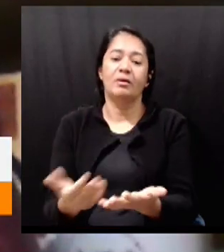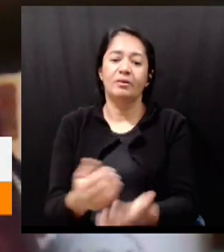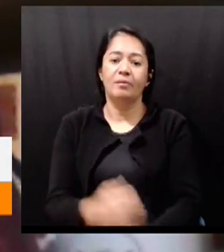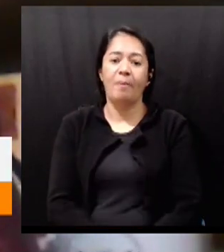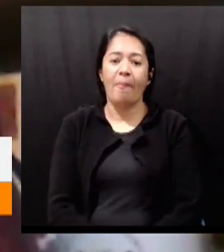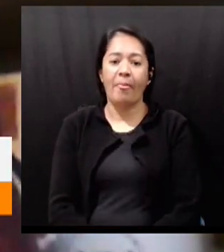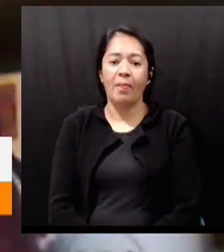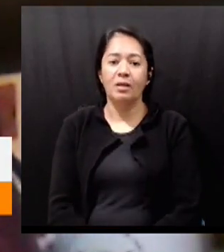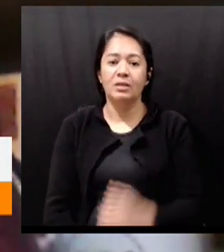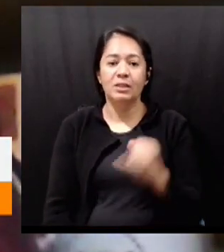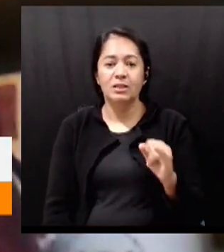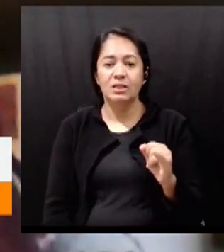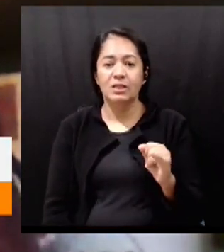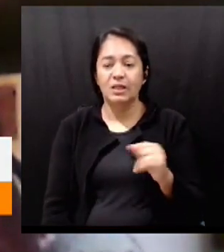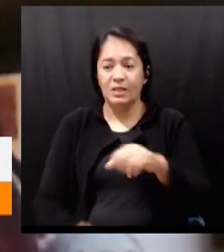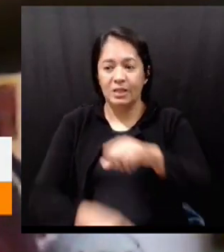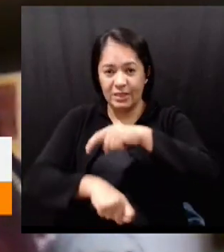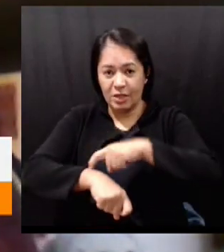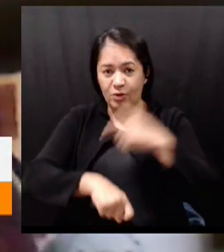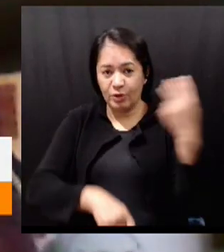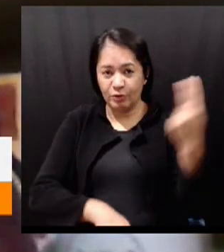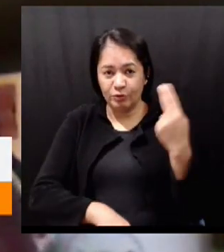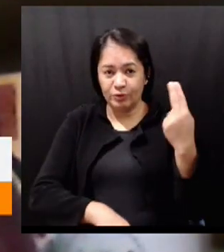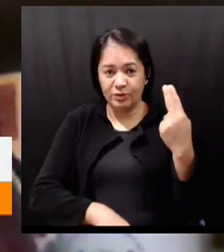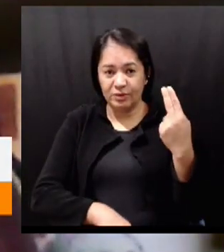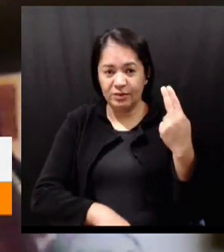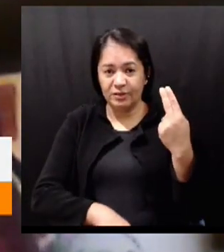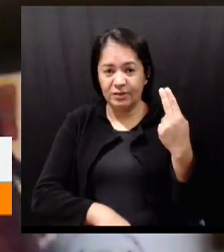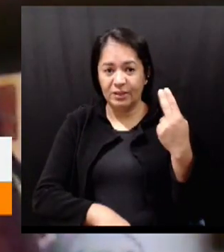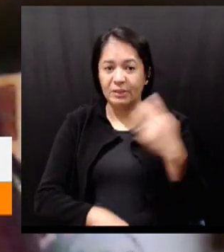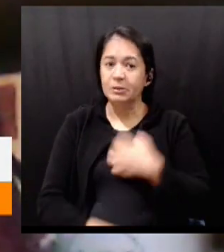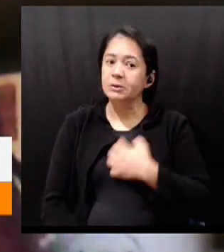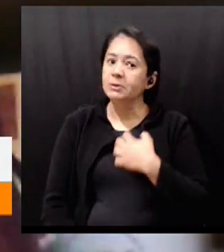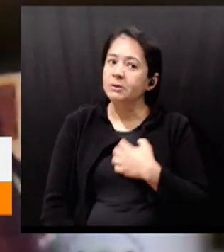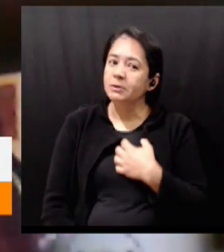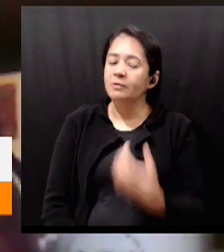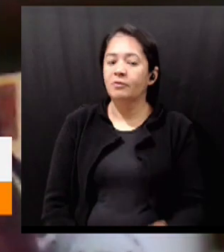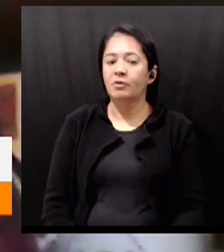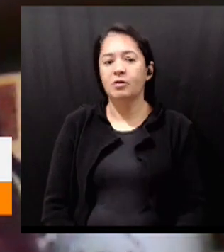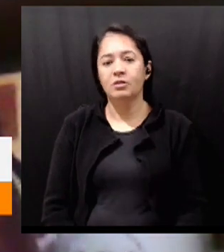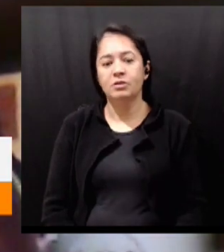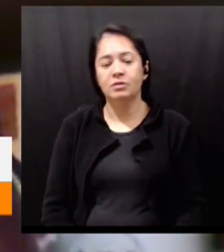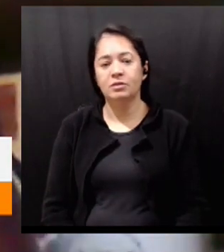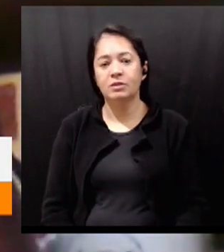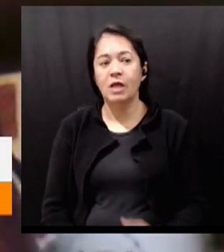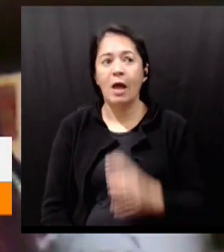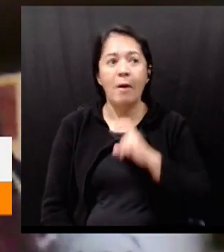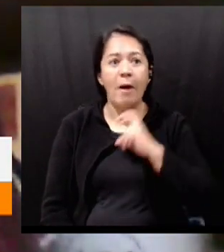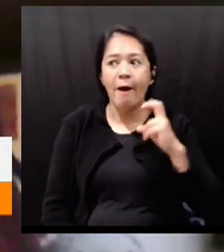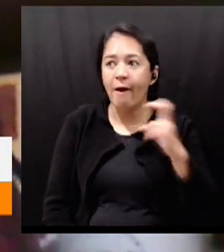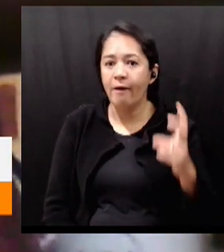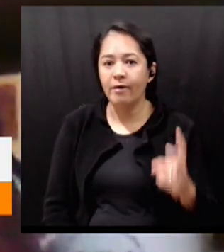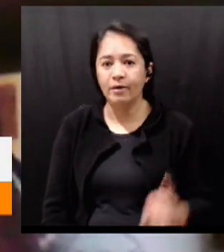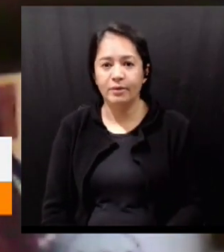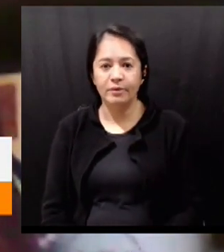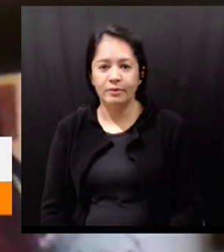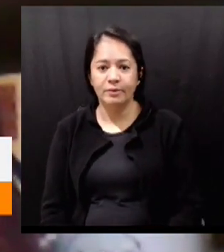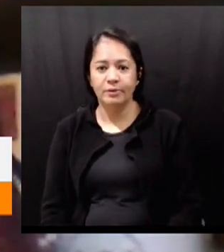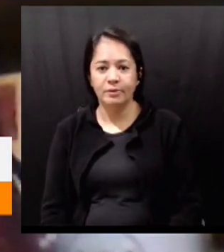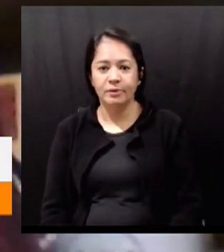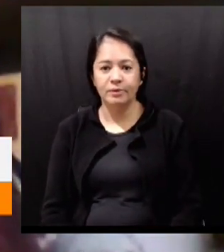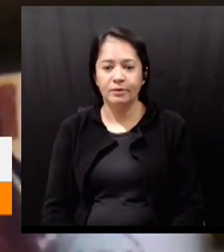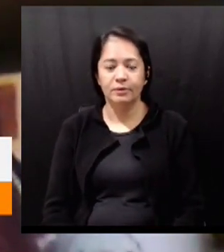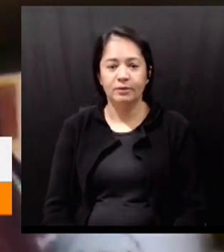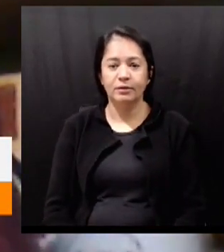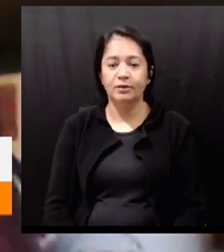naquele momento de fazer tudo aquilo, ela fica irritada, ela grita com as crianças. O marido,